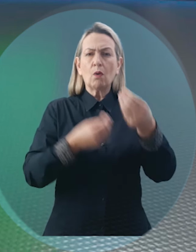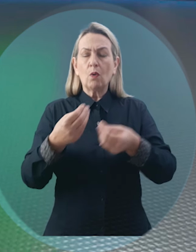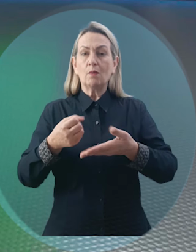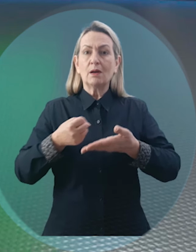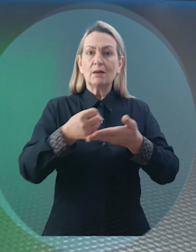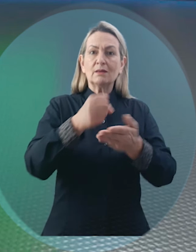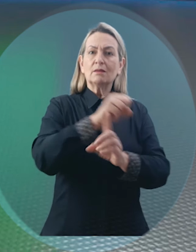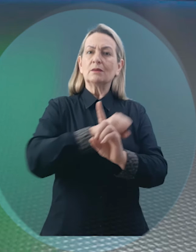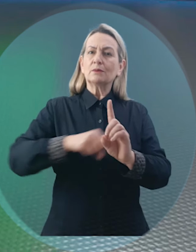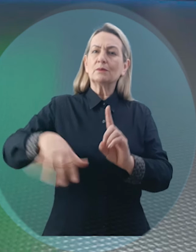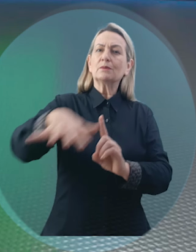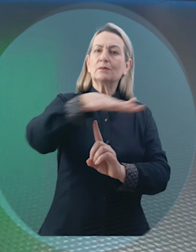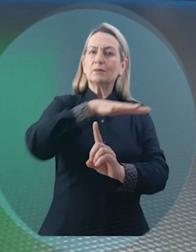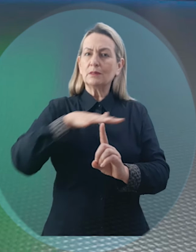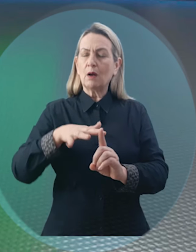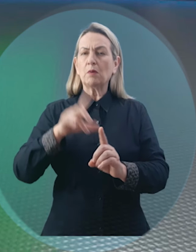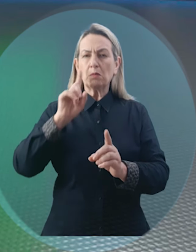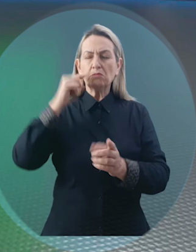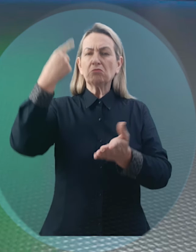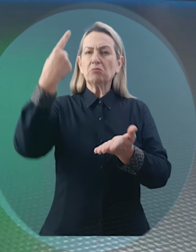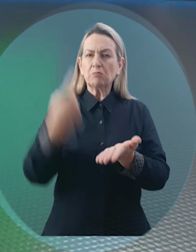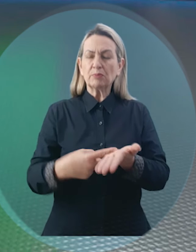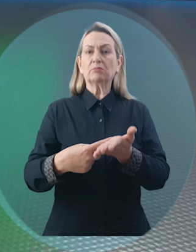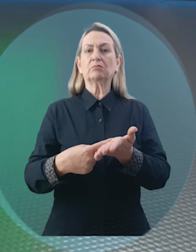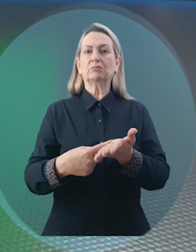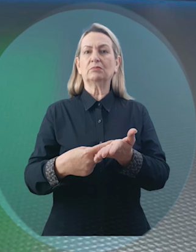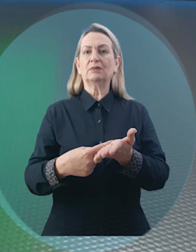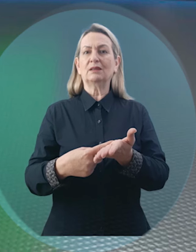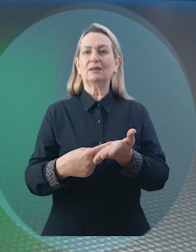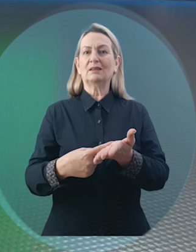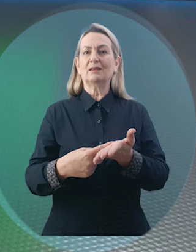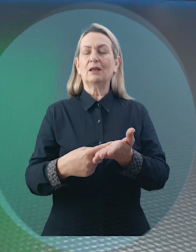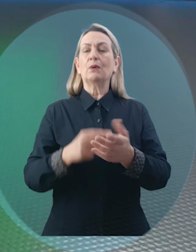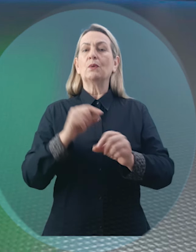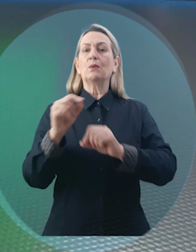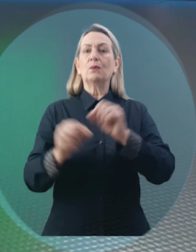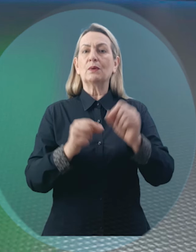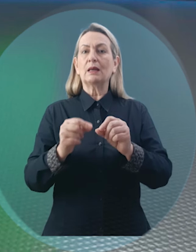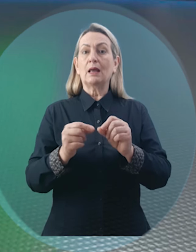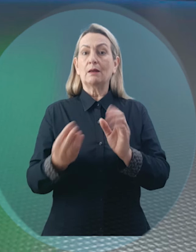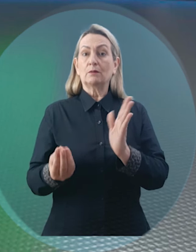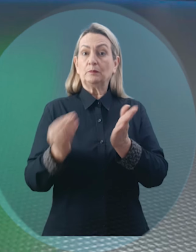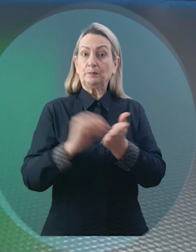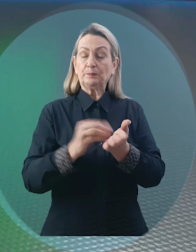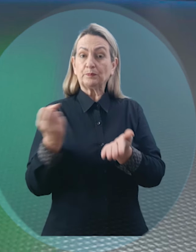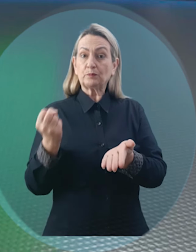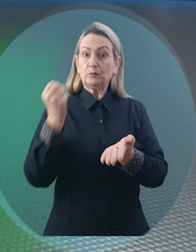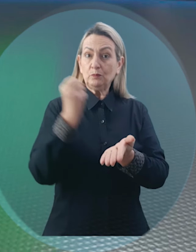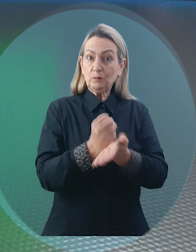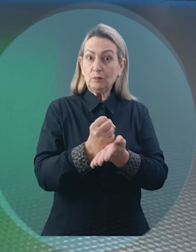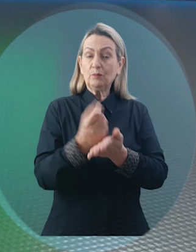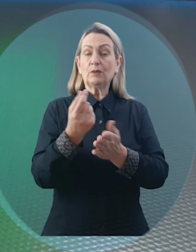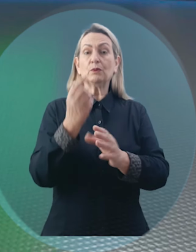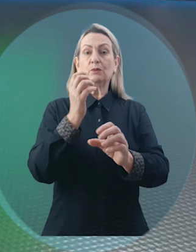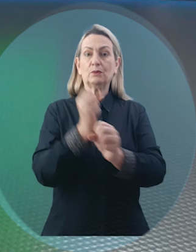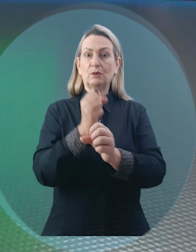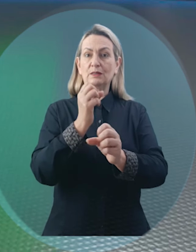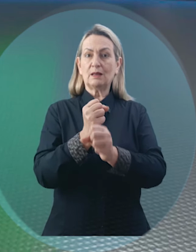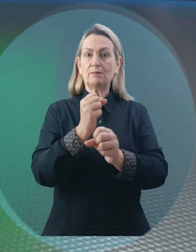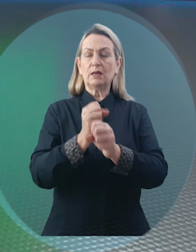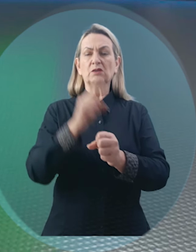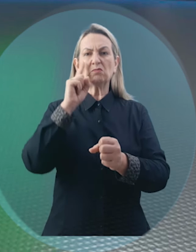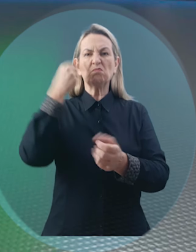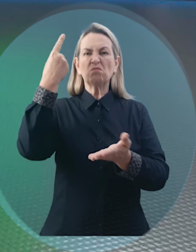e busque os meios para que a assistência social possa efetivamente contemplar no documento